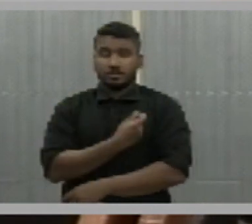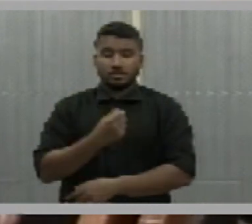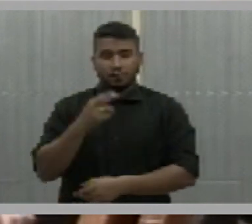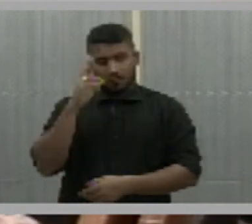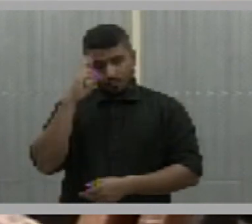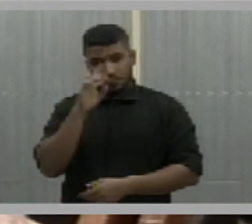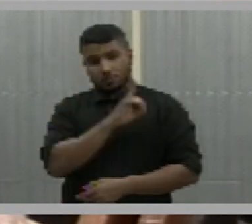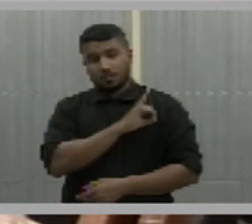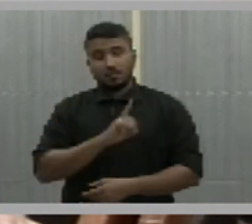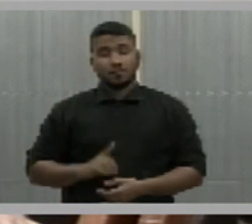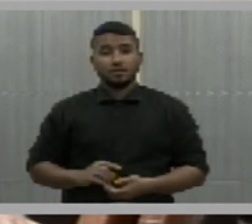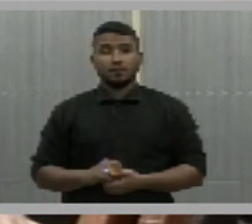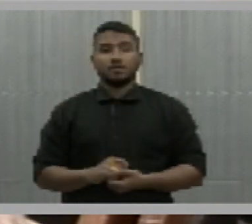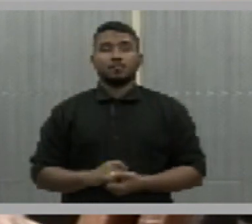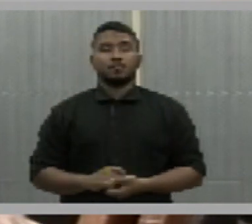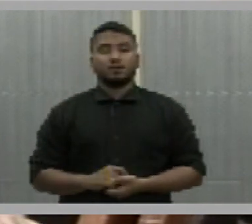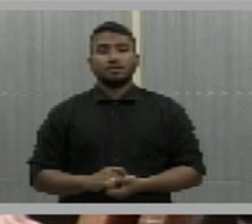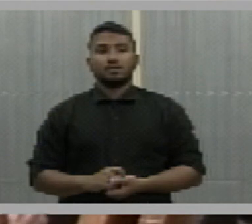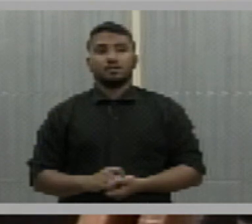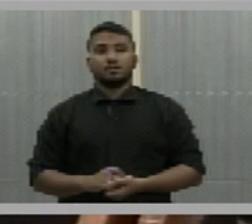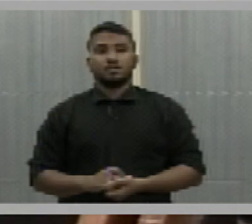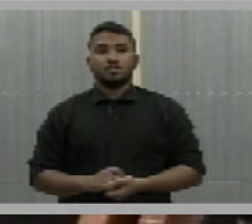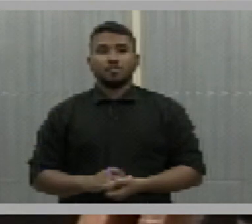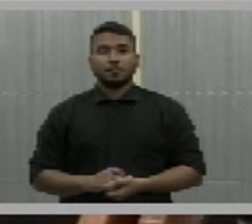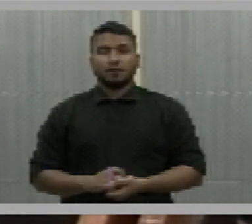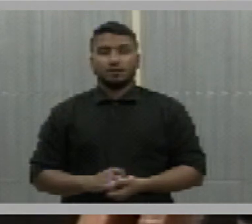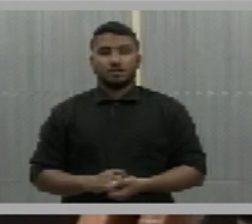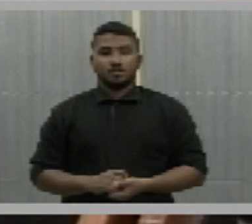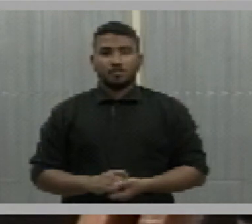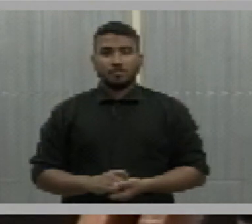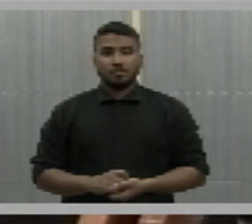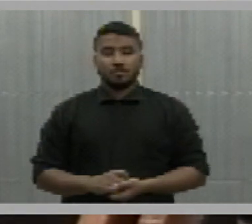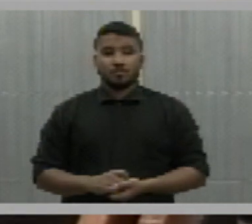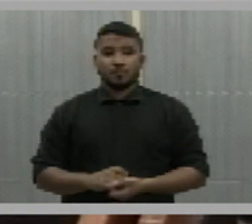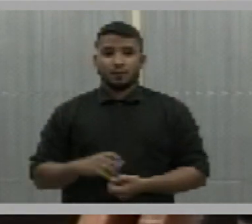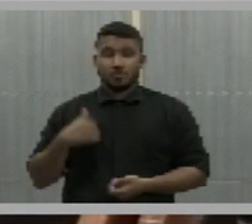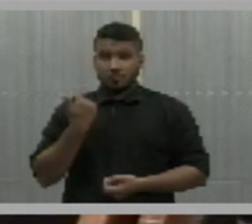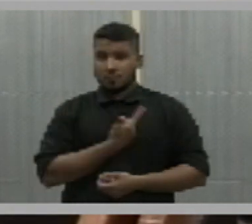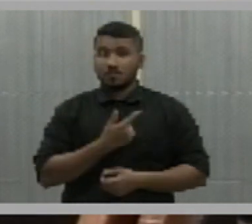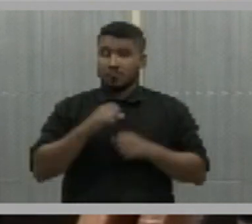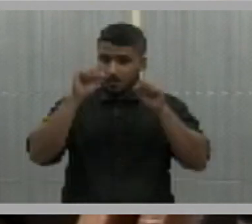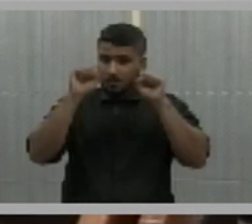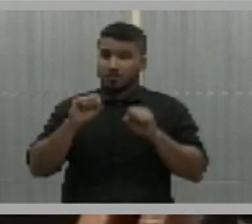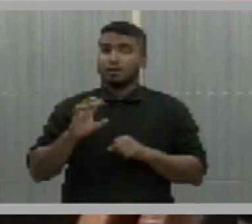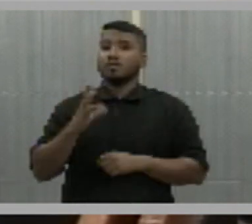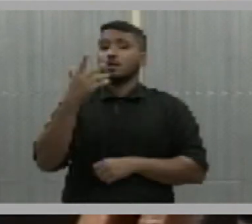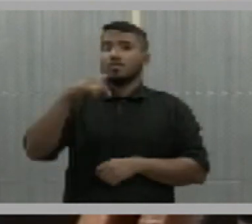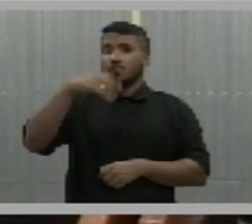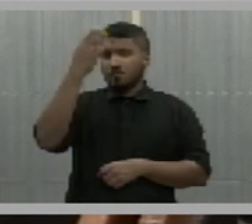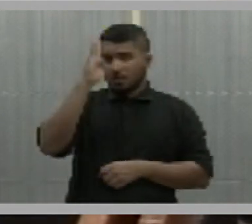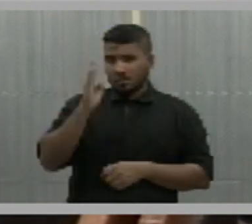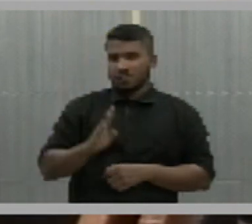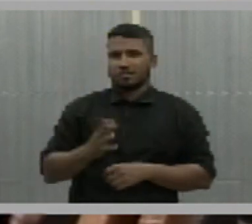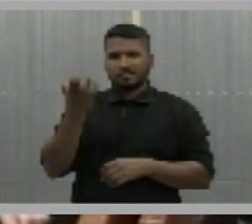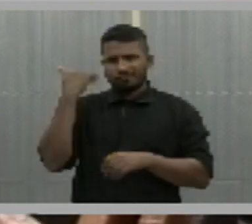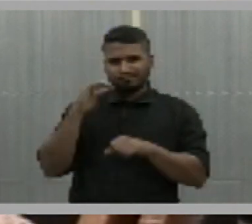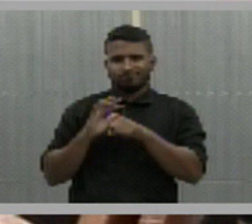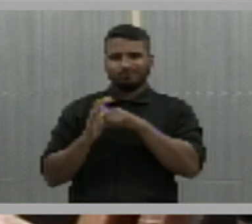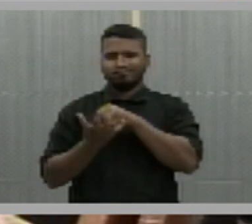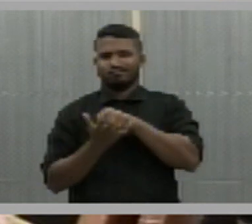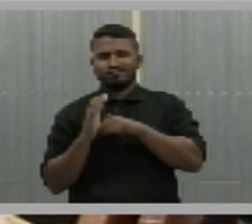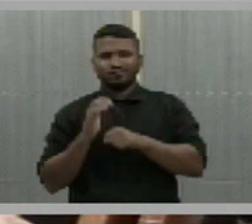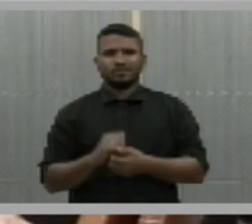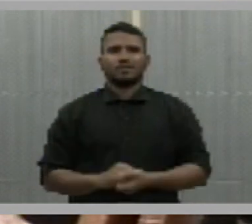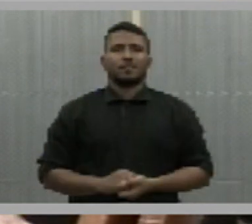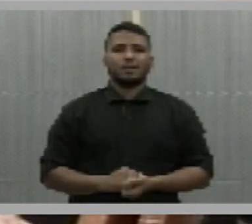presidente. Nós fomos testemunhas do que aconteceu nesse país ao longo da pandemia,